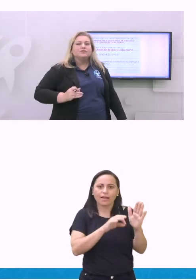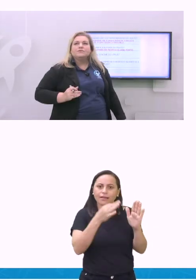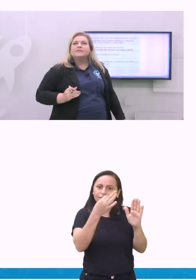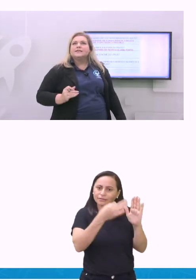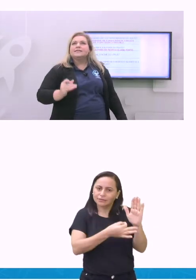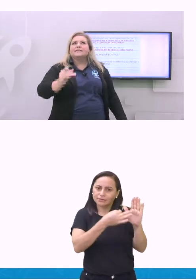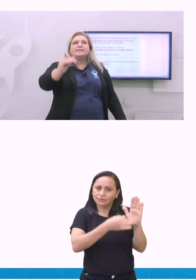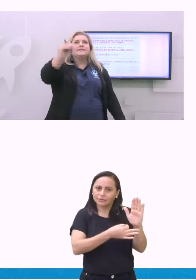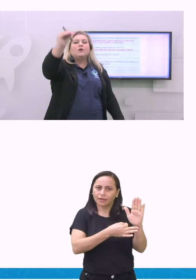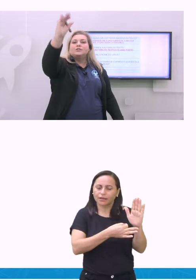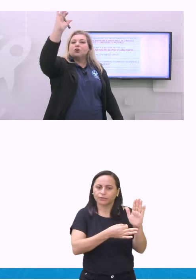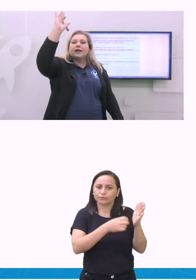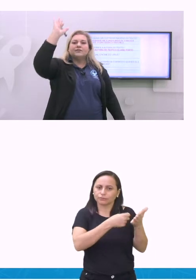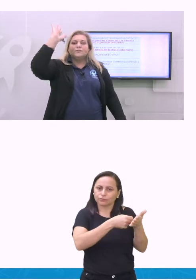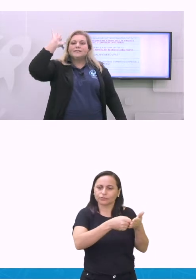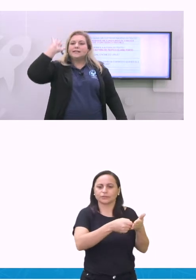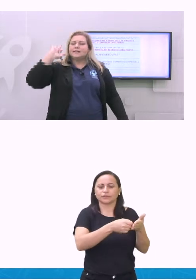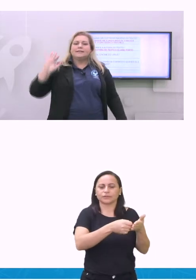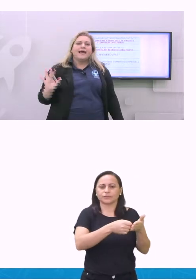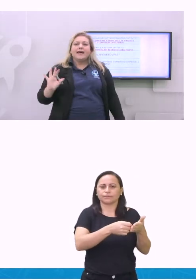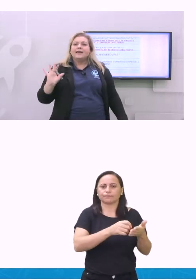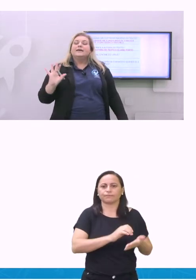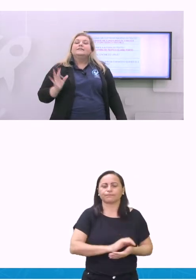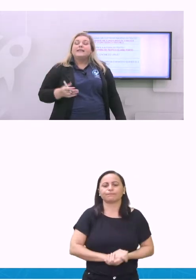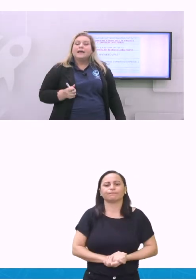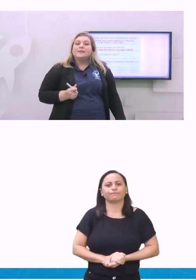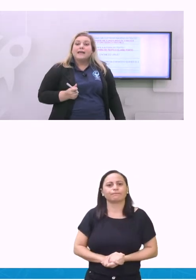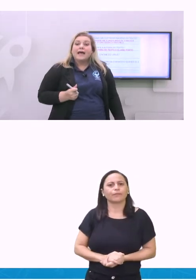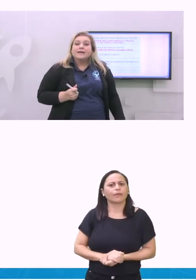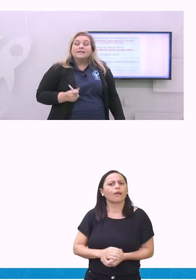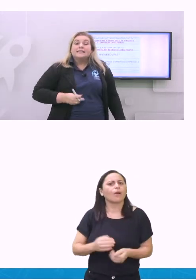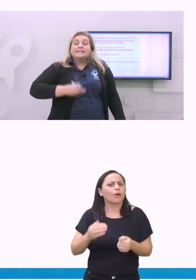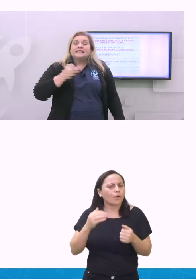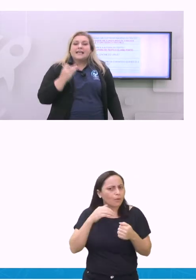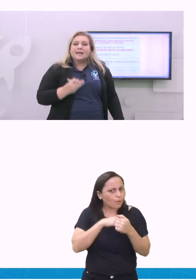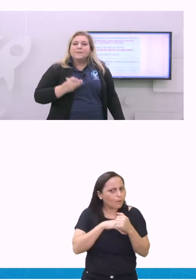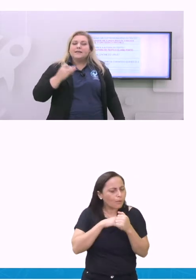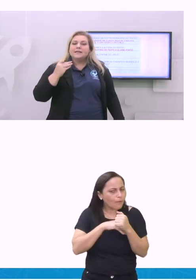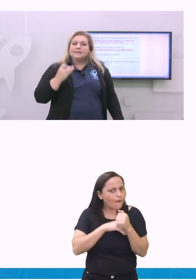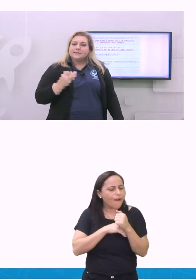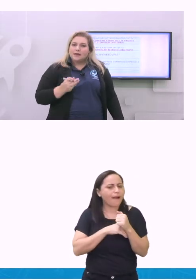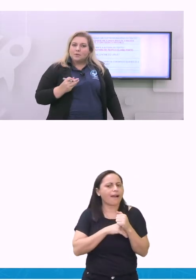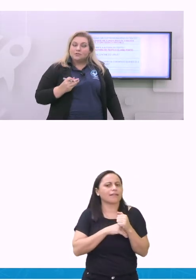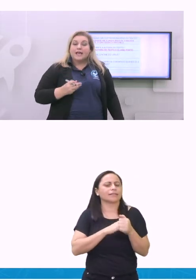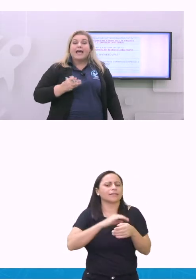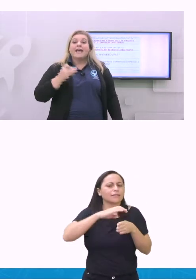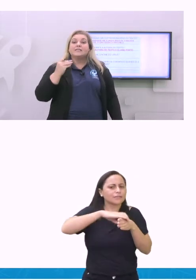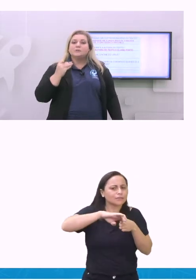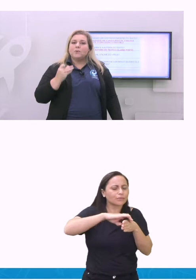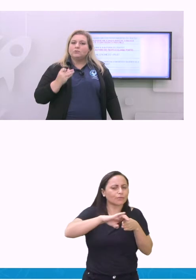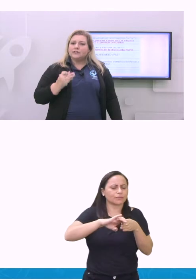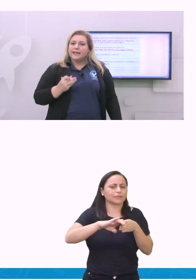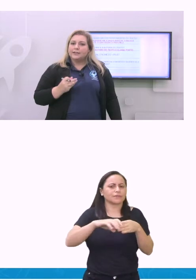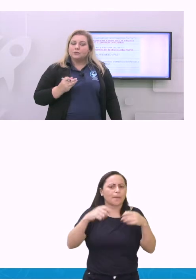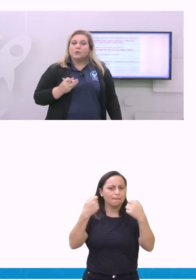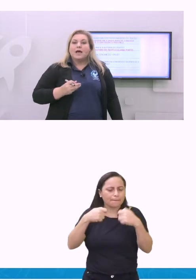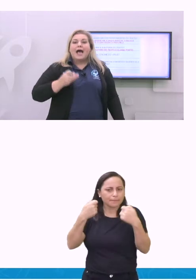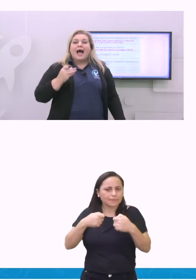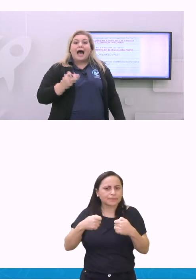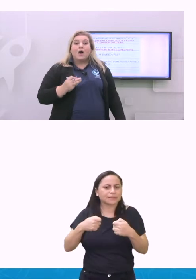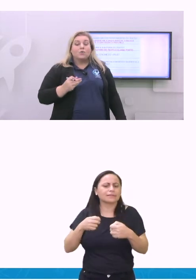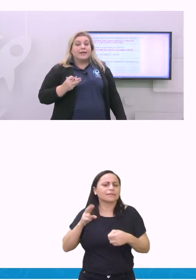vida de vocês, assim, ó, escolar de vocês até terminar. Sempre que estamos